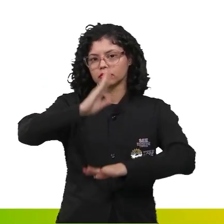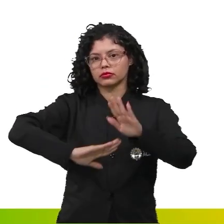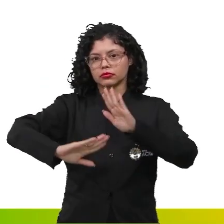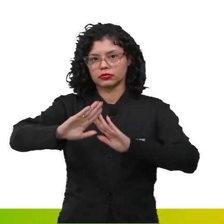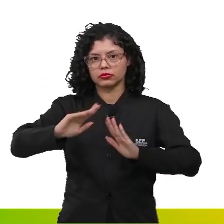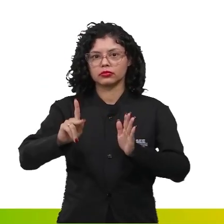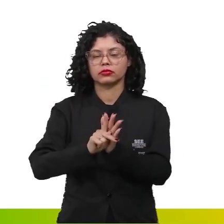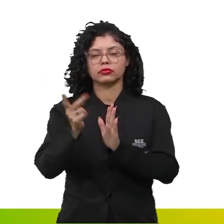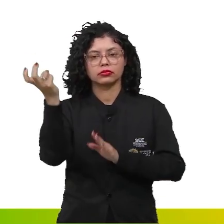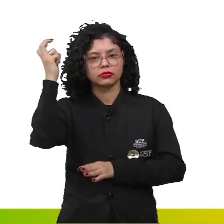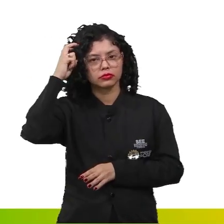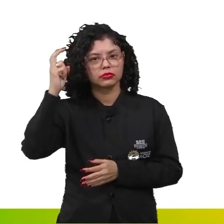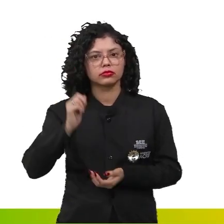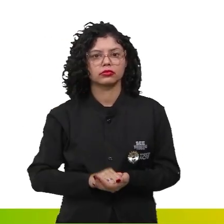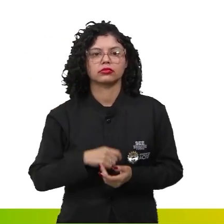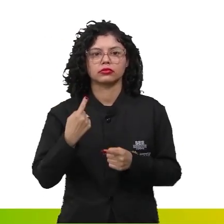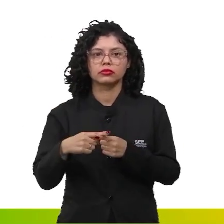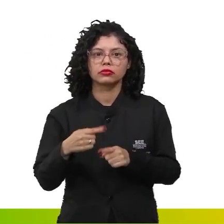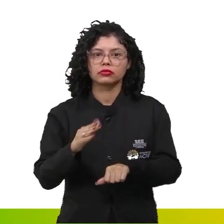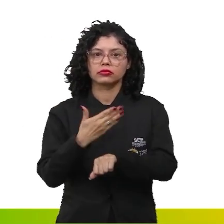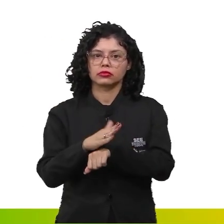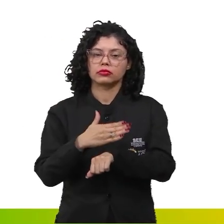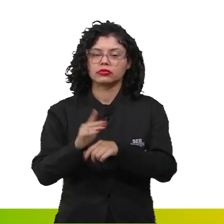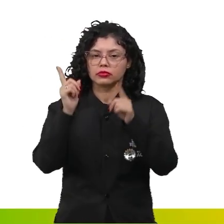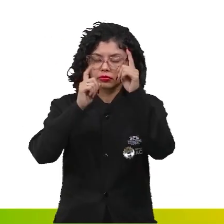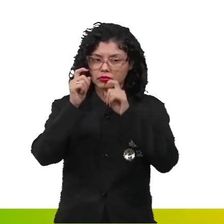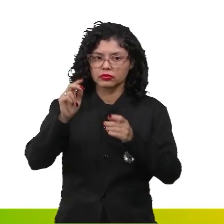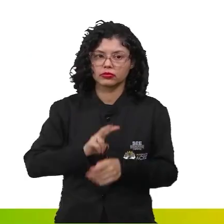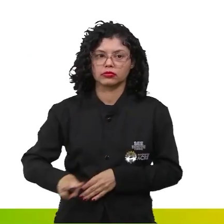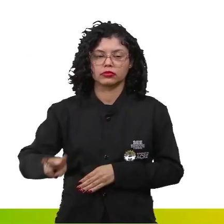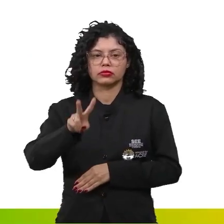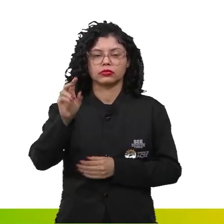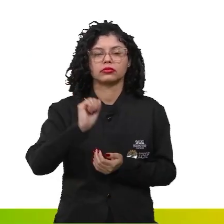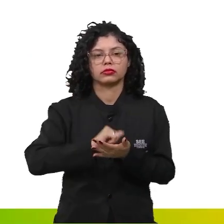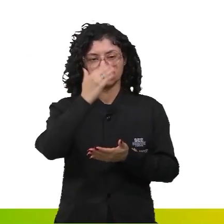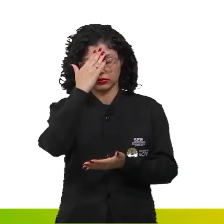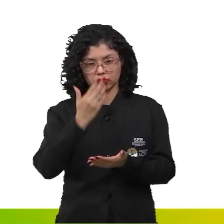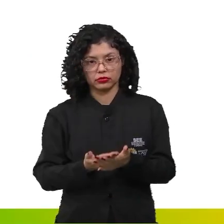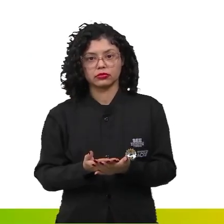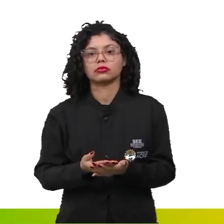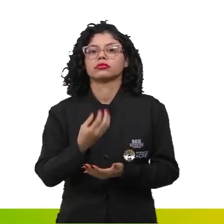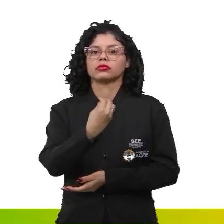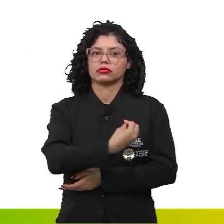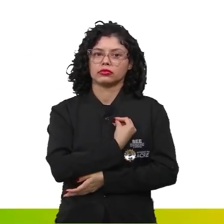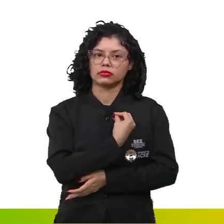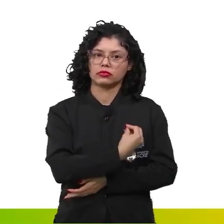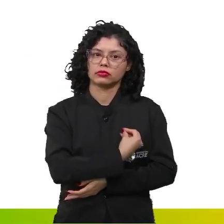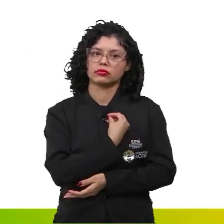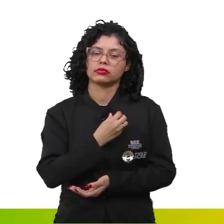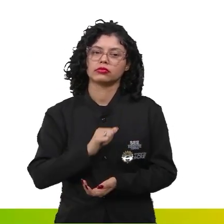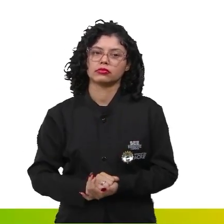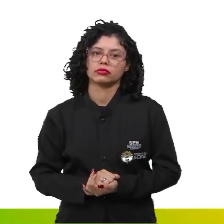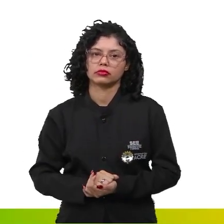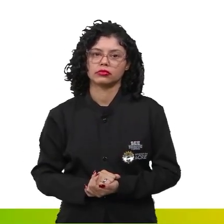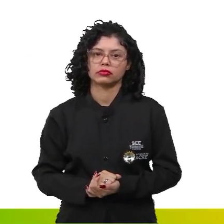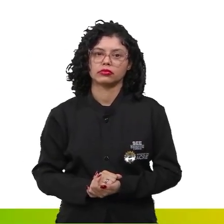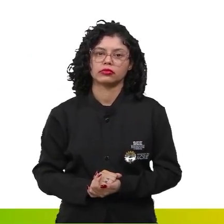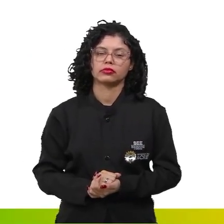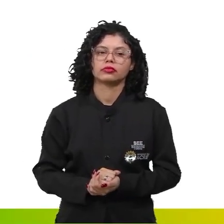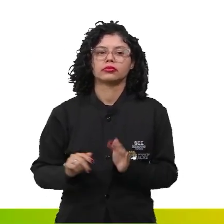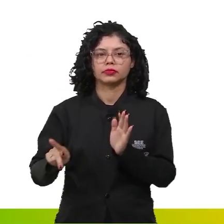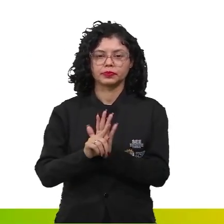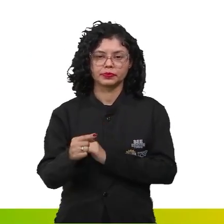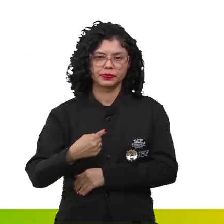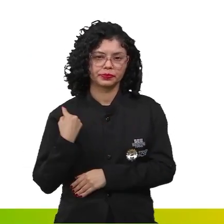preservação de memórias e culturas, porque as práticas corporais expressam e transmitem valores, crenças e modos de vida,